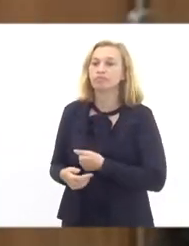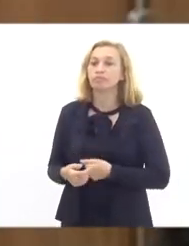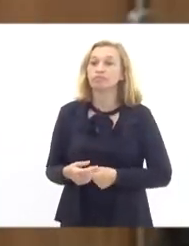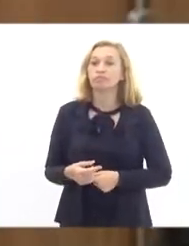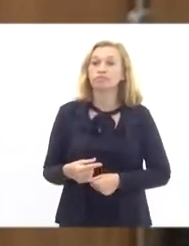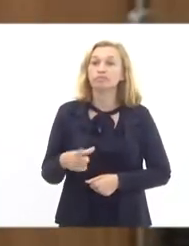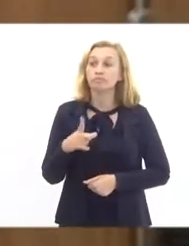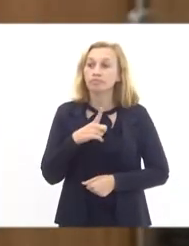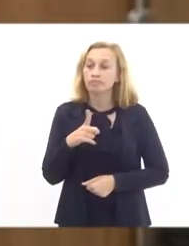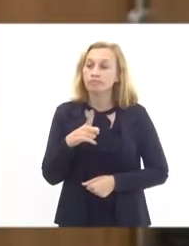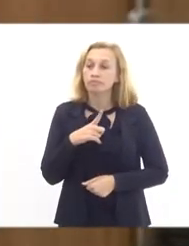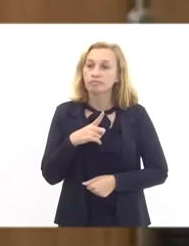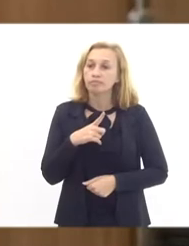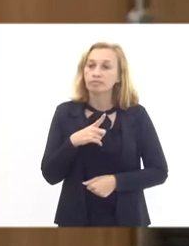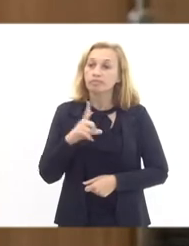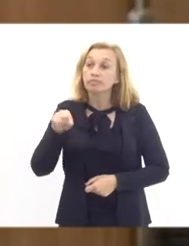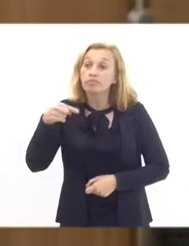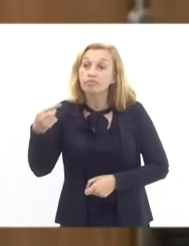ter aí